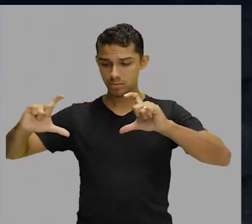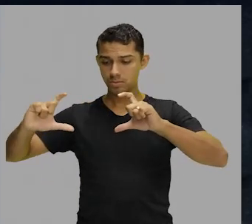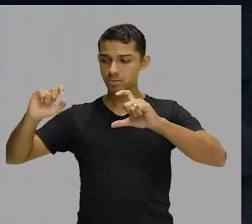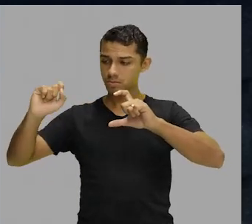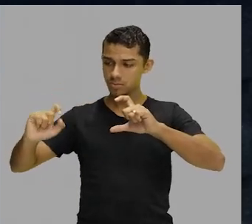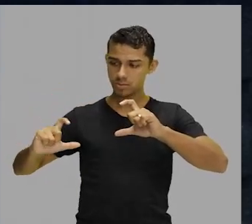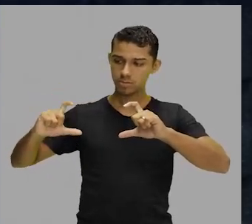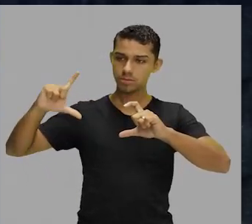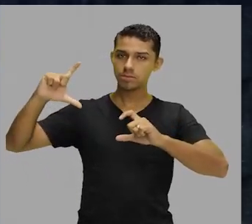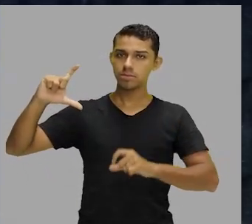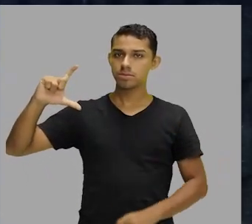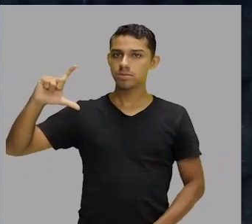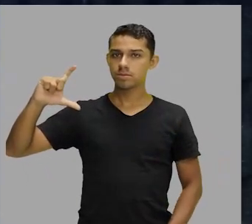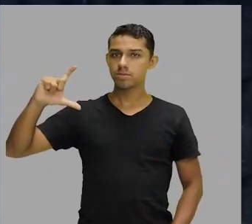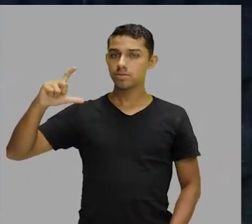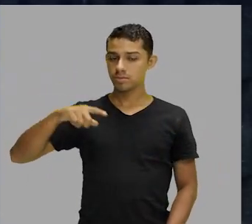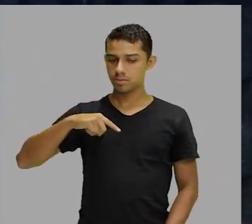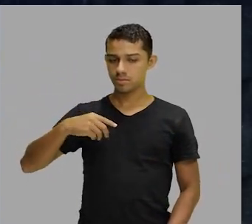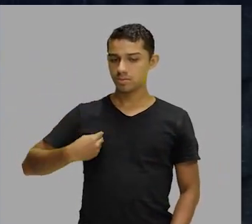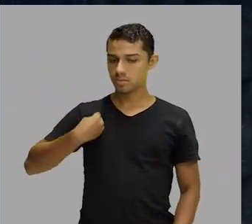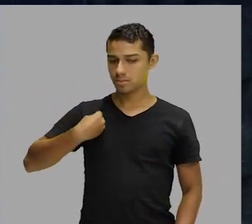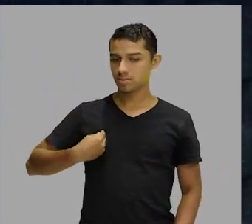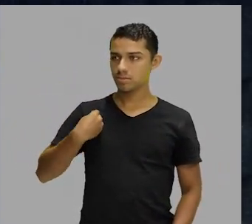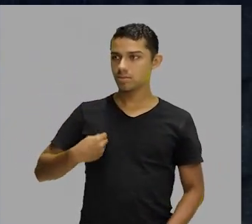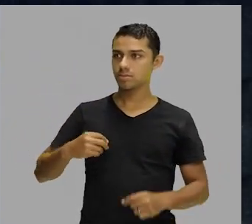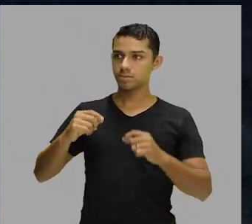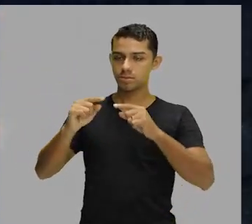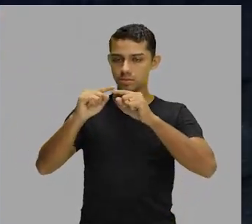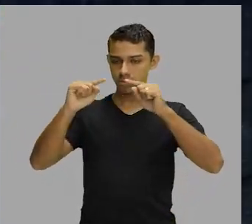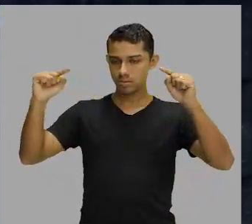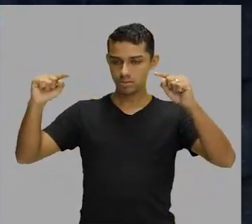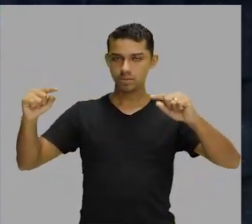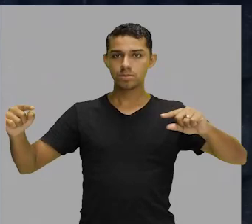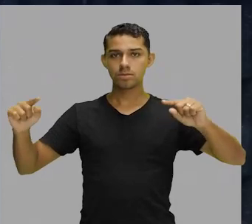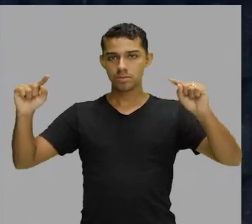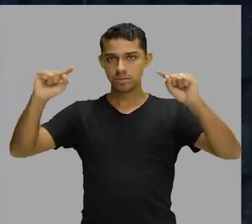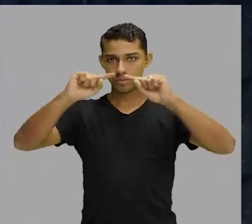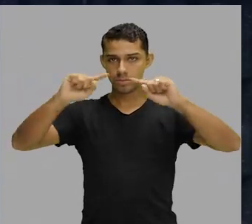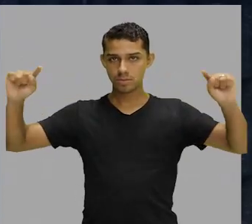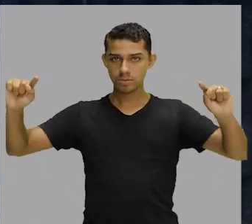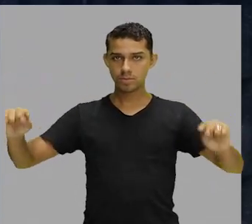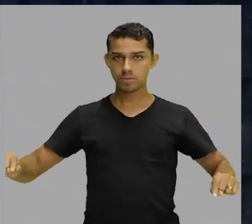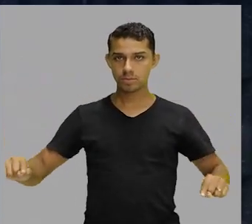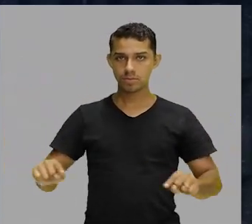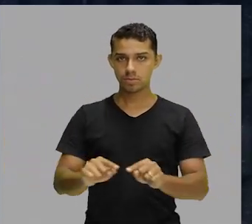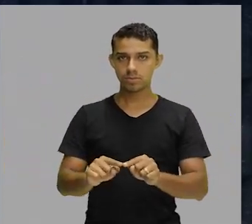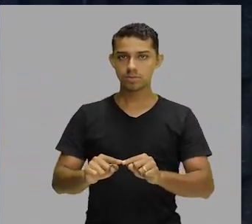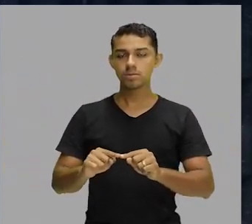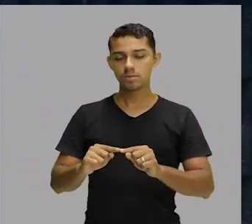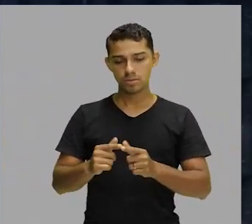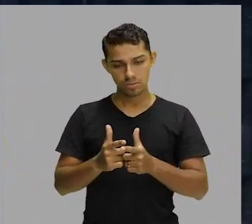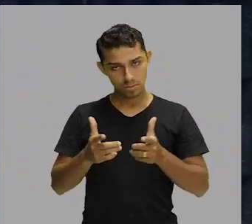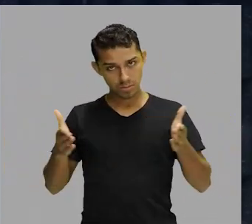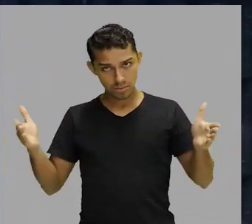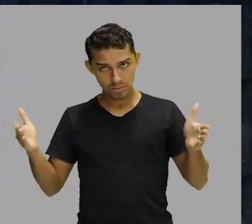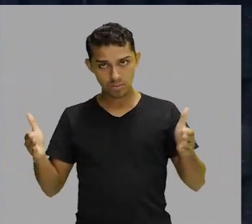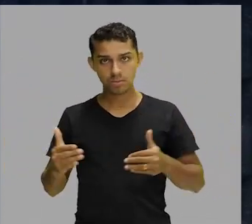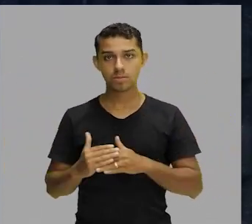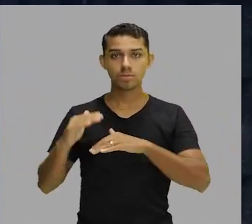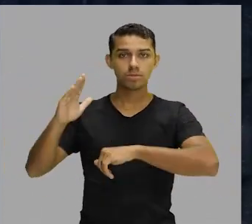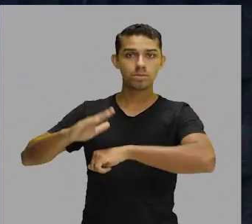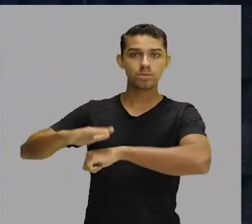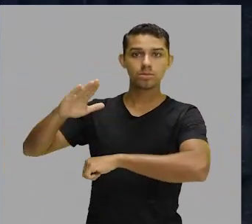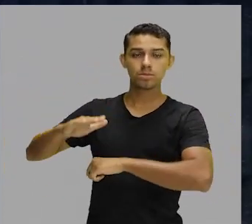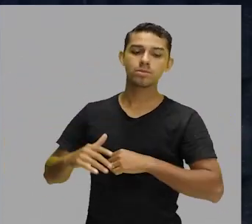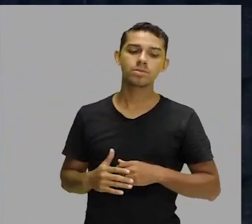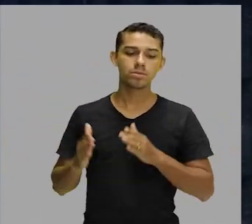energia armazenada no nível dos produtores, eu vou ter um retângulo maior aqui na base da nossa pirâmide, né? E a